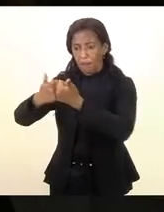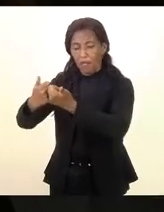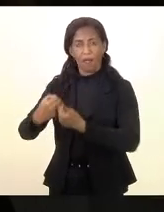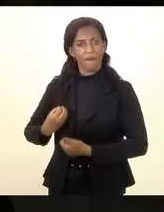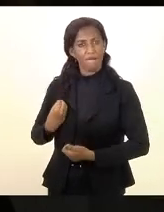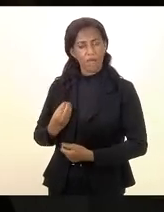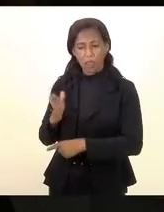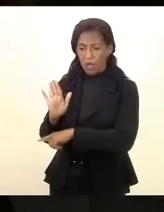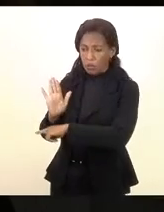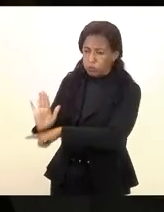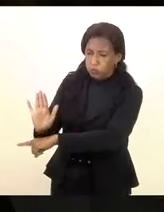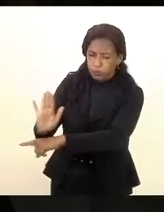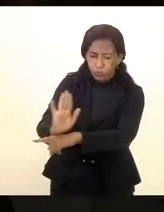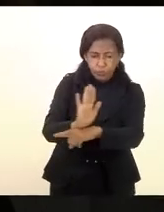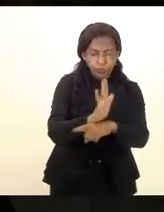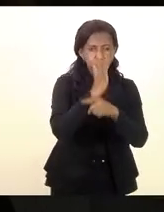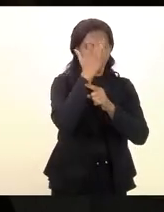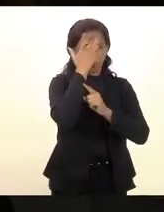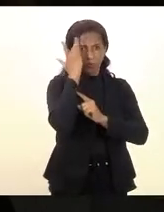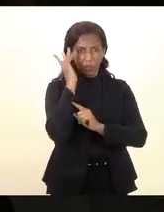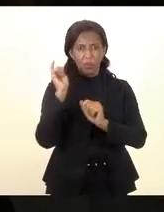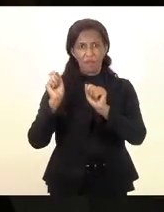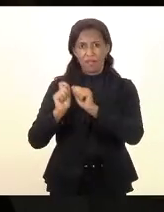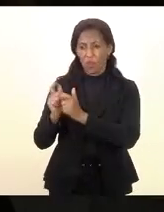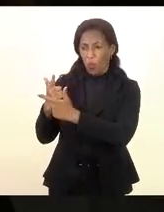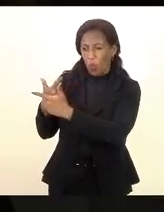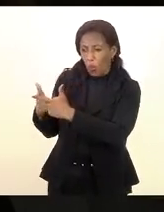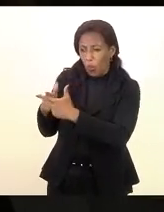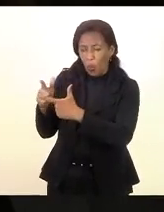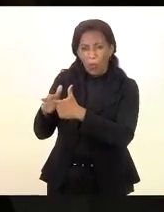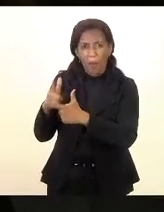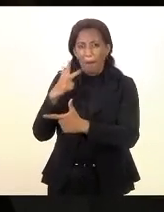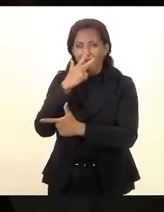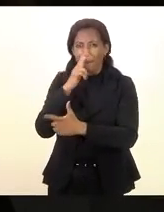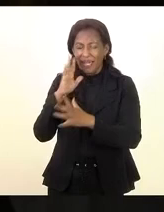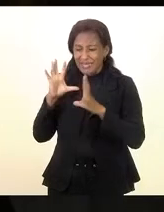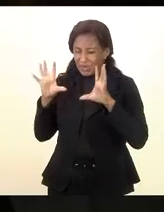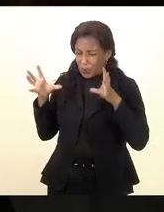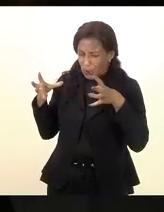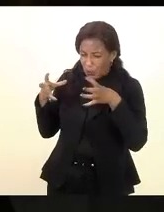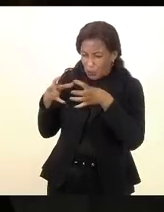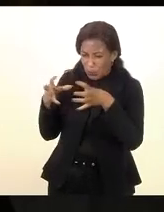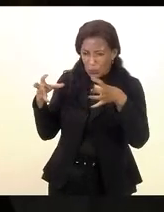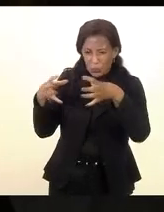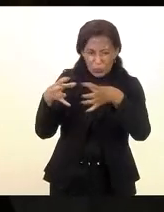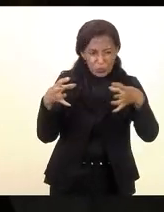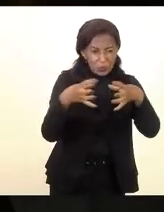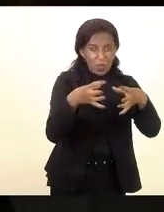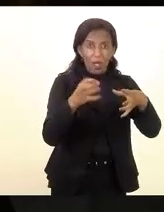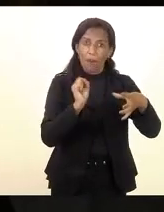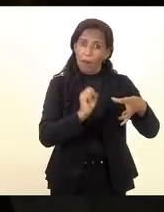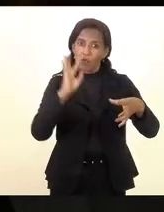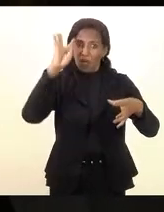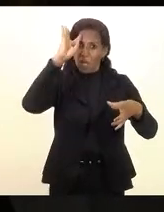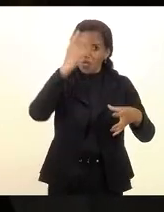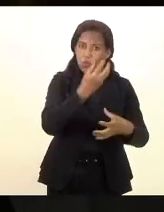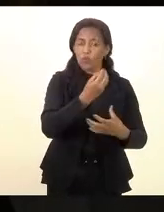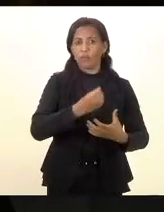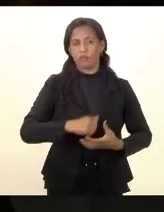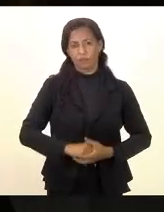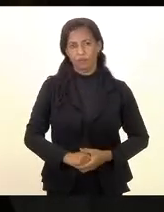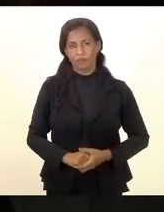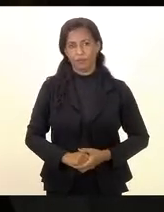pessoas e fazer com que os problemas que se acumulam no nosso dia a dia sejam resolvidos e aí